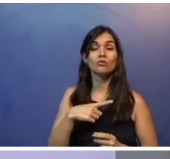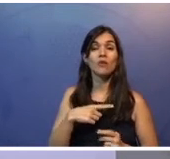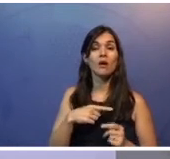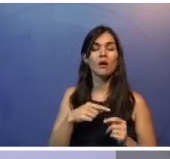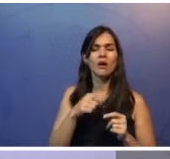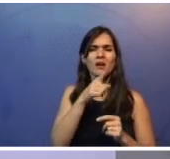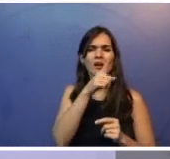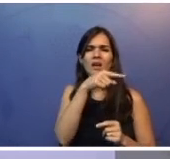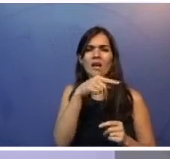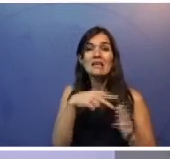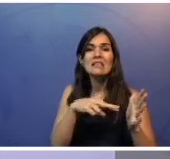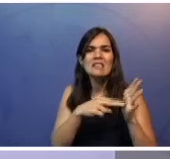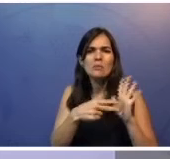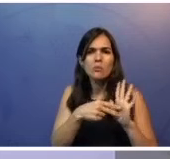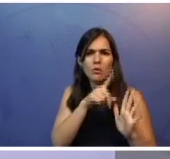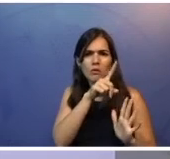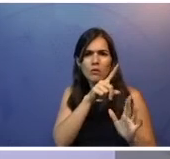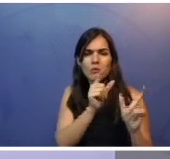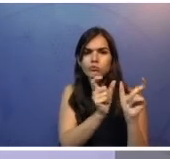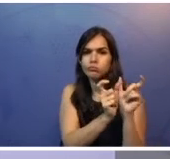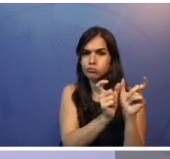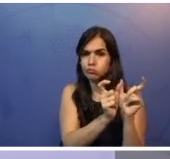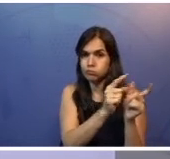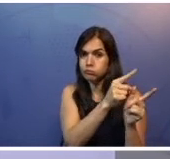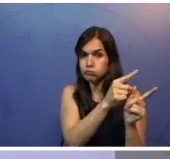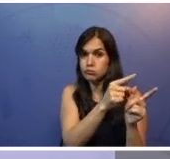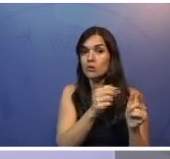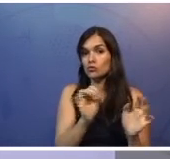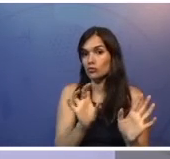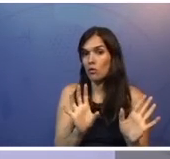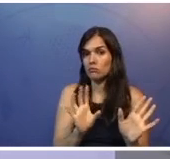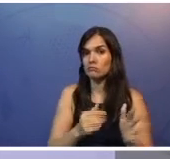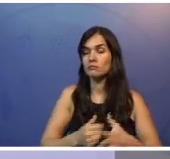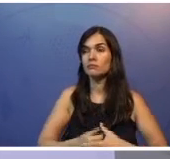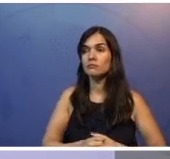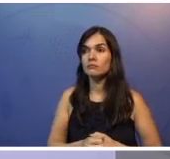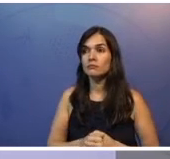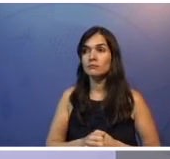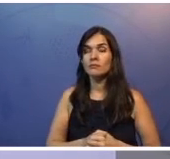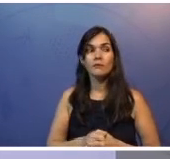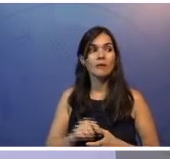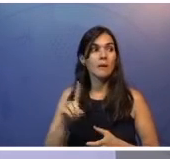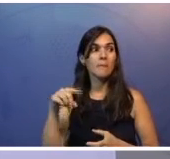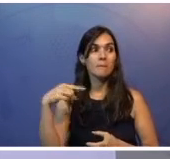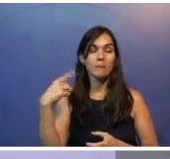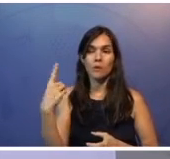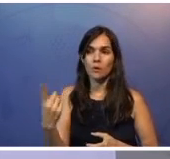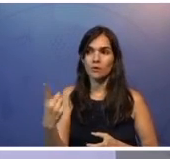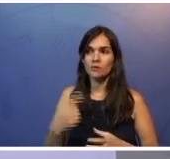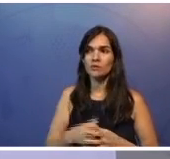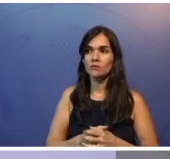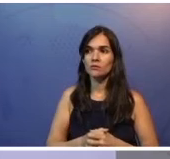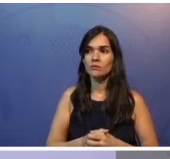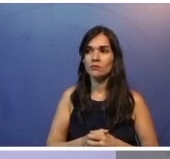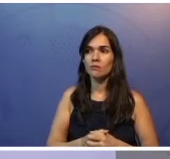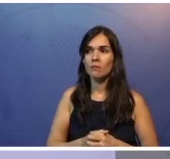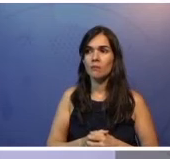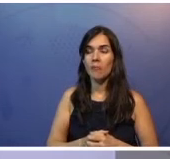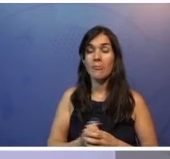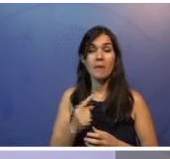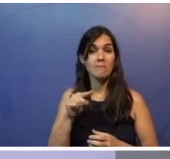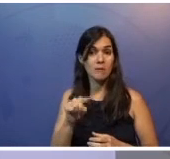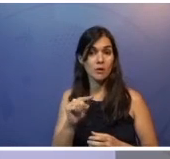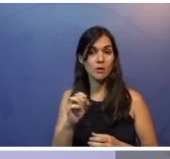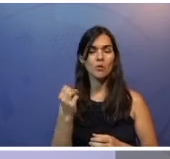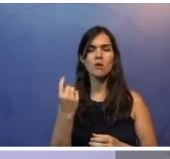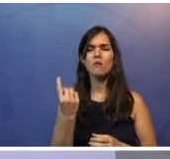quando tem esse símbolo aqui o próximo de 1000 mais 1500 dividido